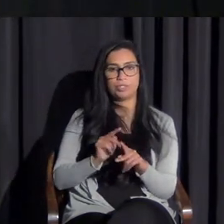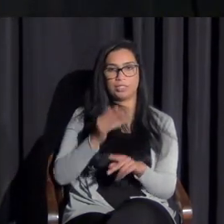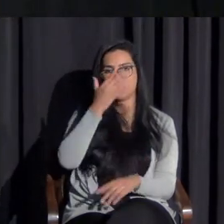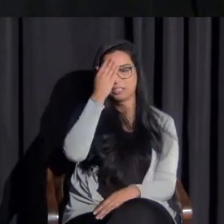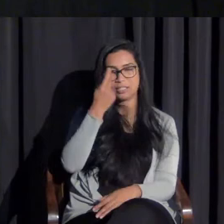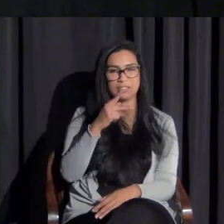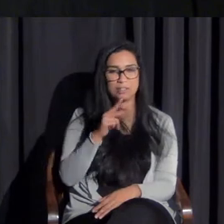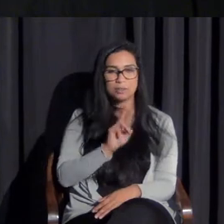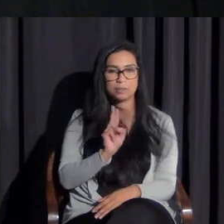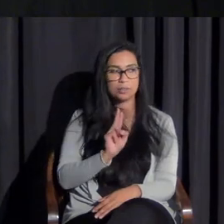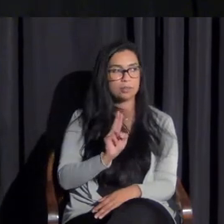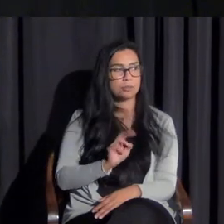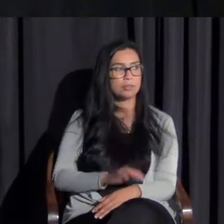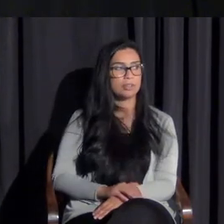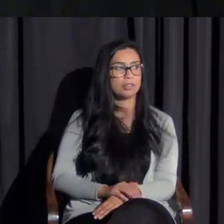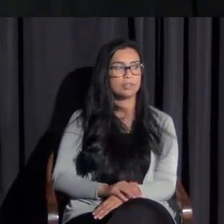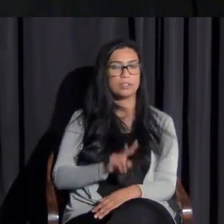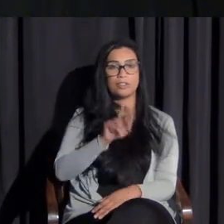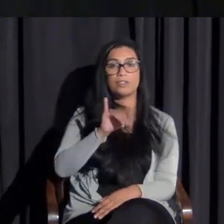nome?